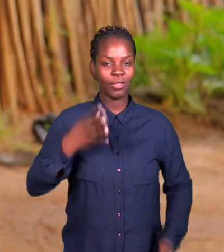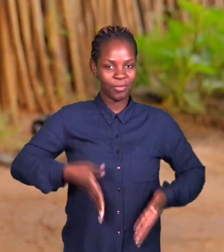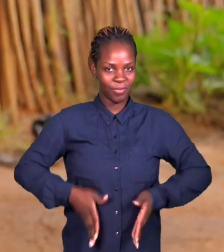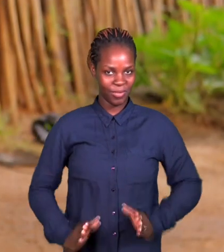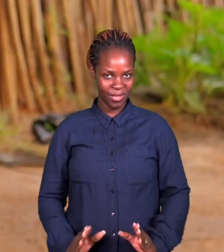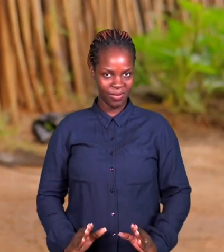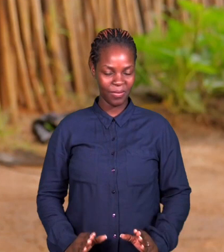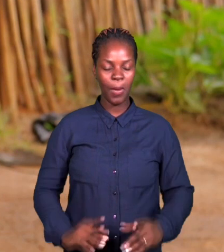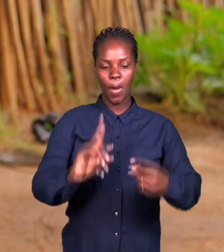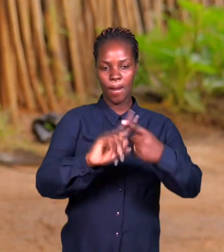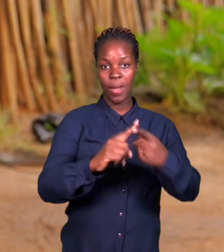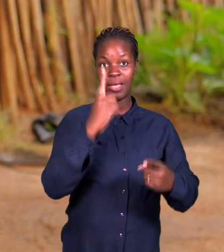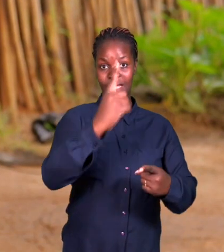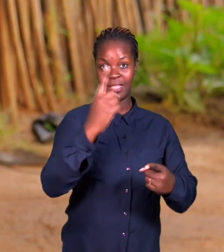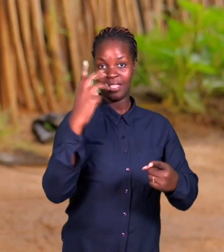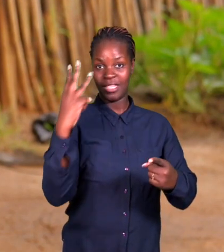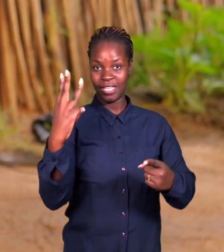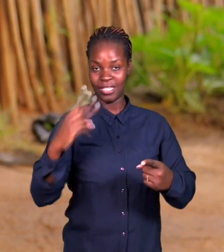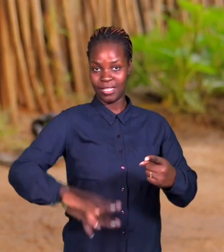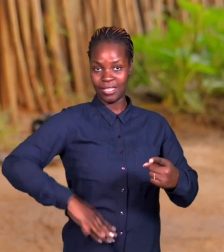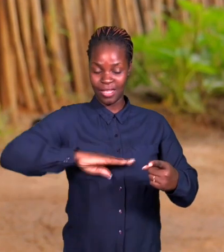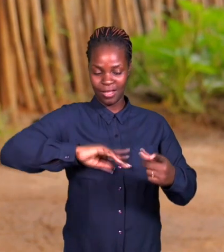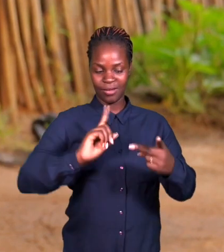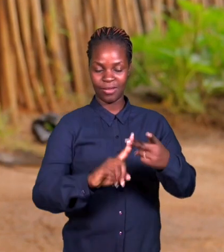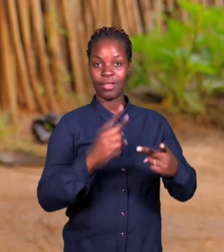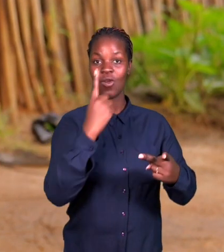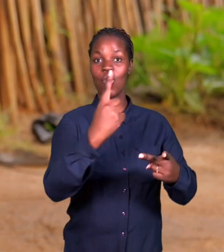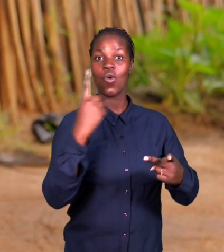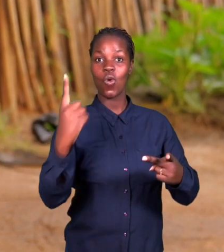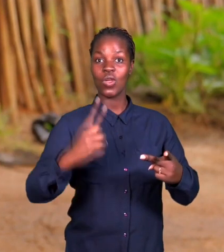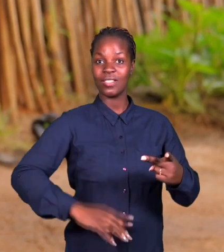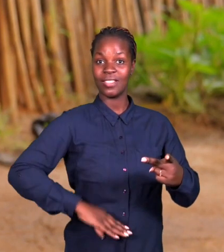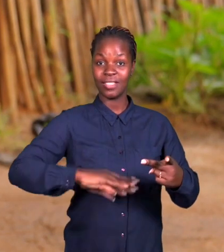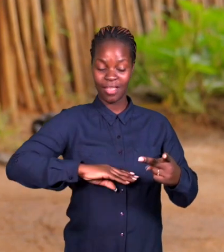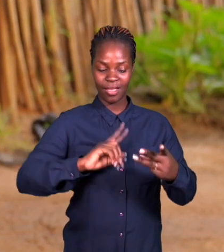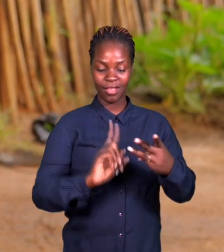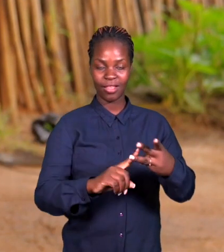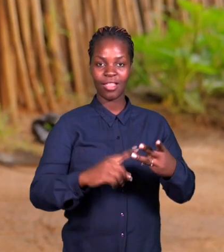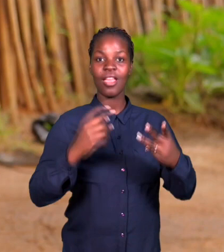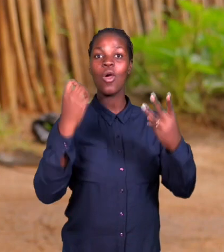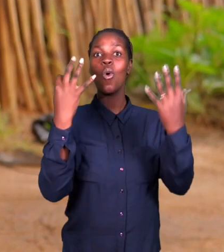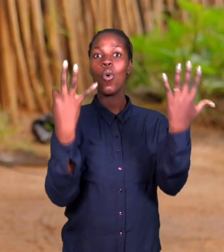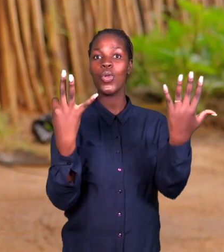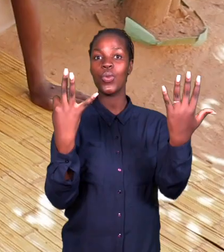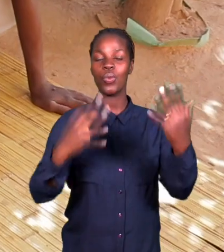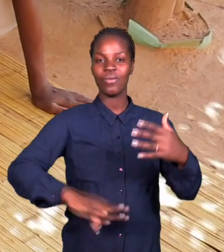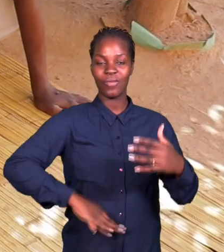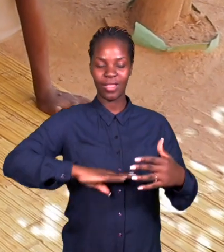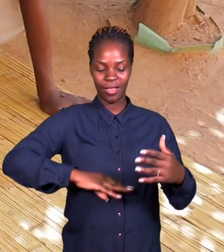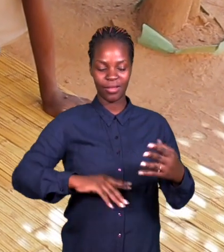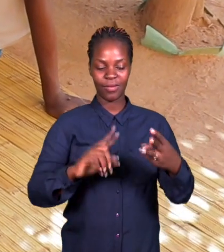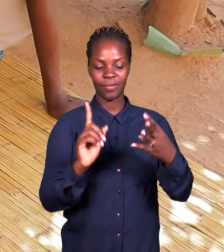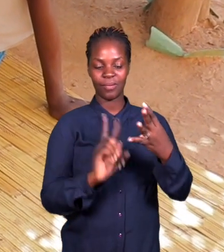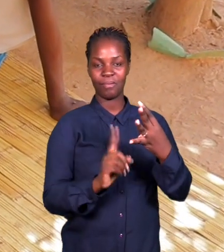Tenho 4 filhos. O primeiro, meu filho, tem 13 anos. O segundo tem 11 anos. O terceiro